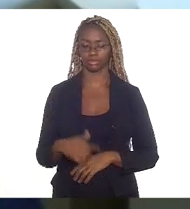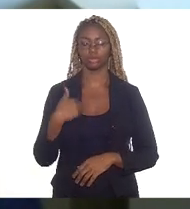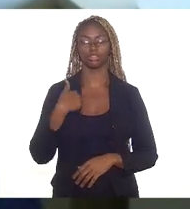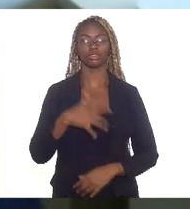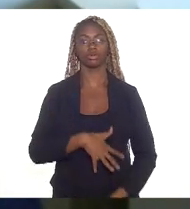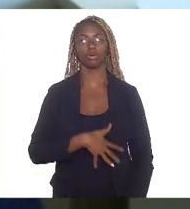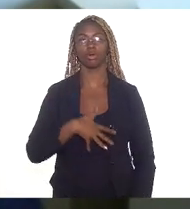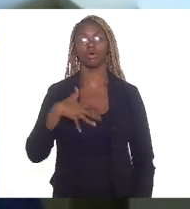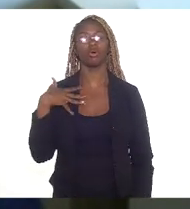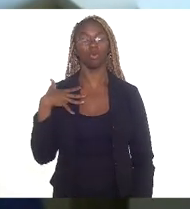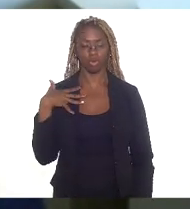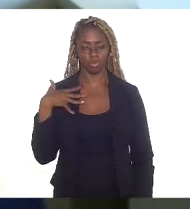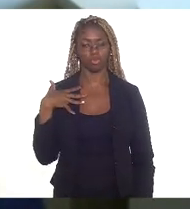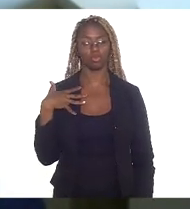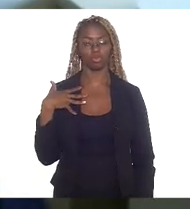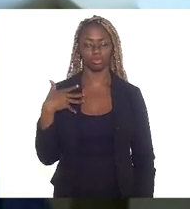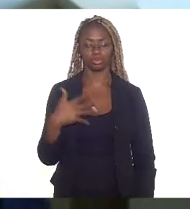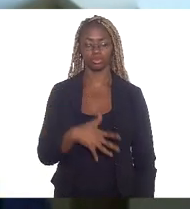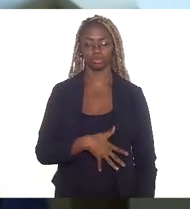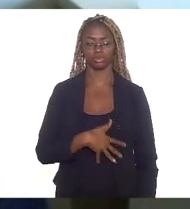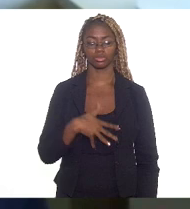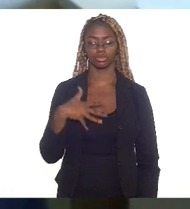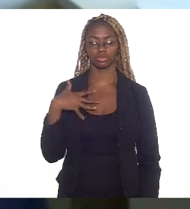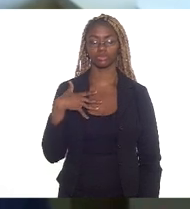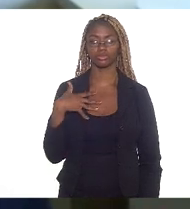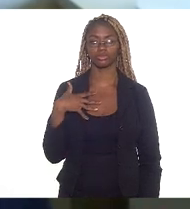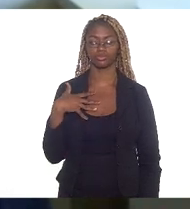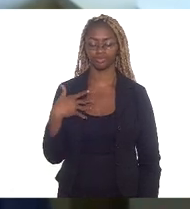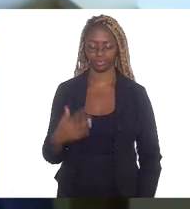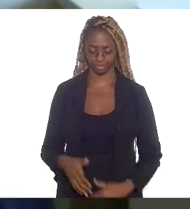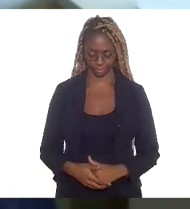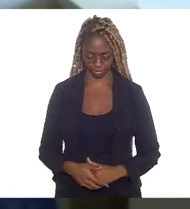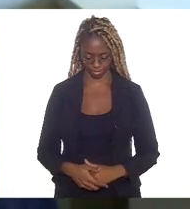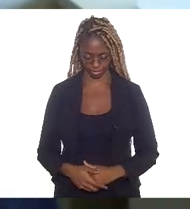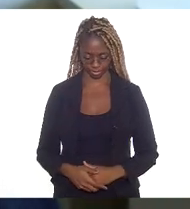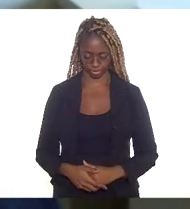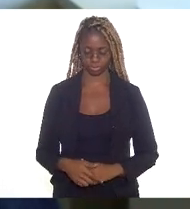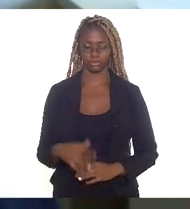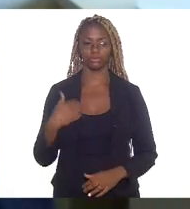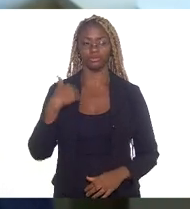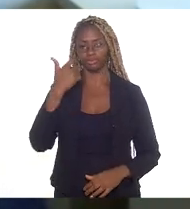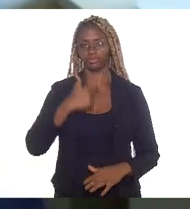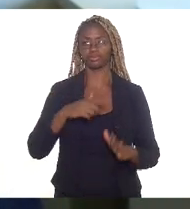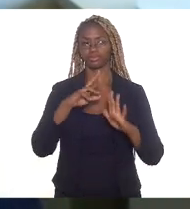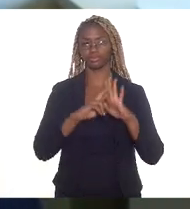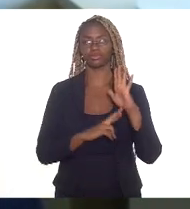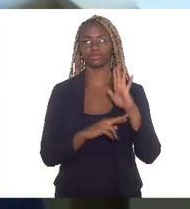honra, por deferência do deputado Márcio Pacheco, de relatar na CCJ,